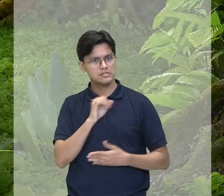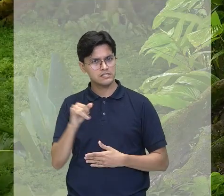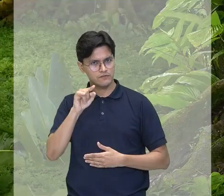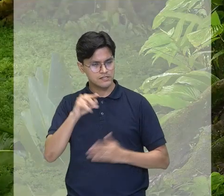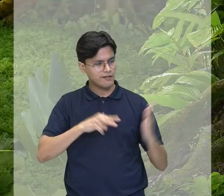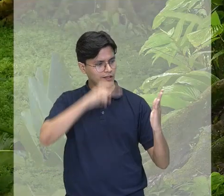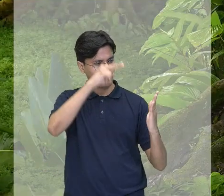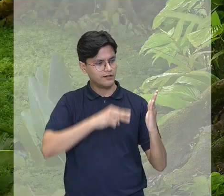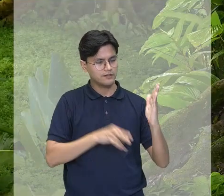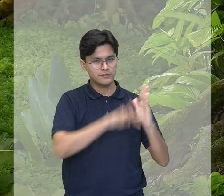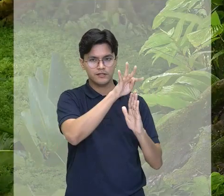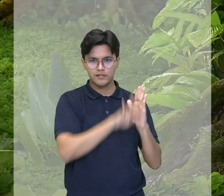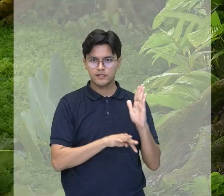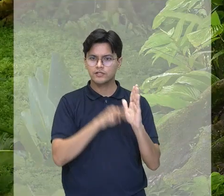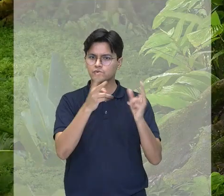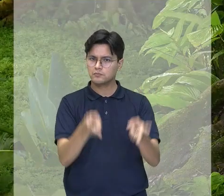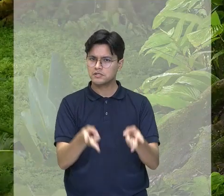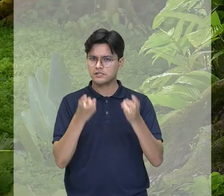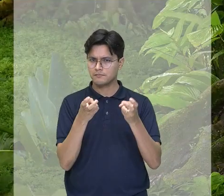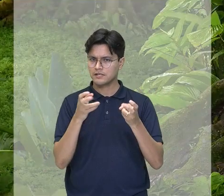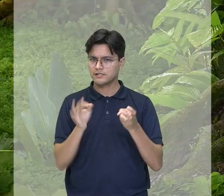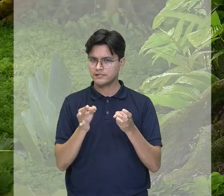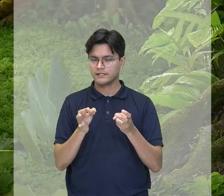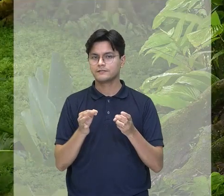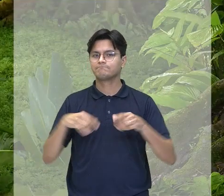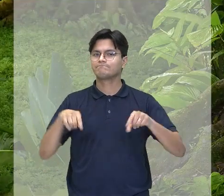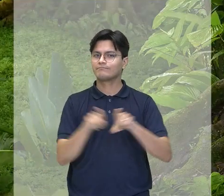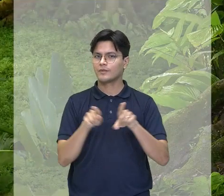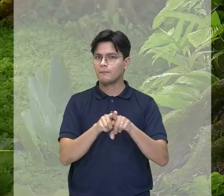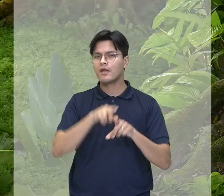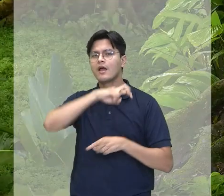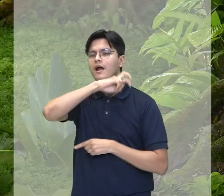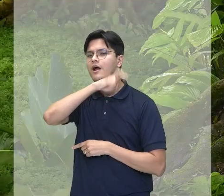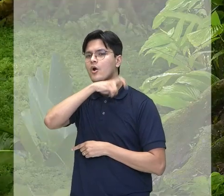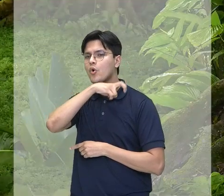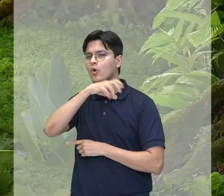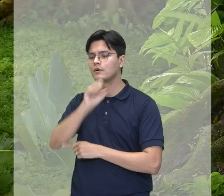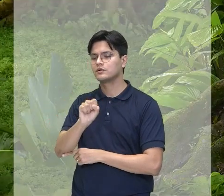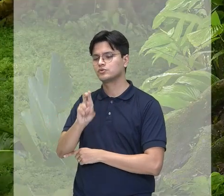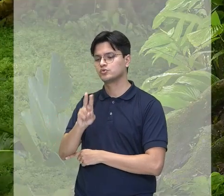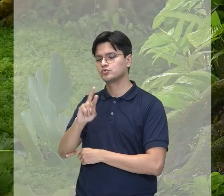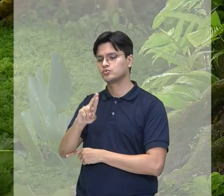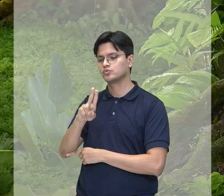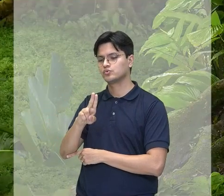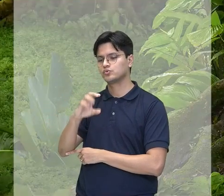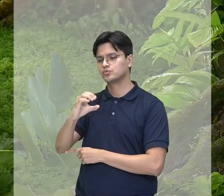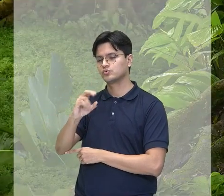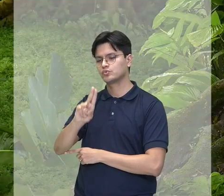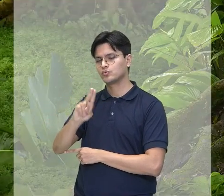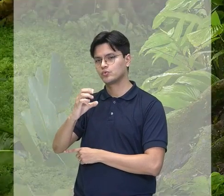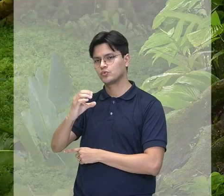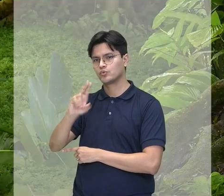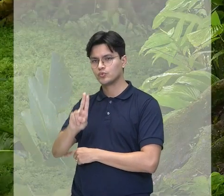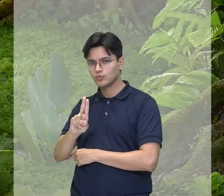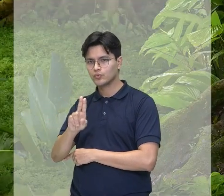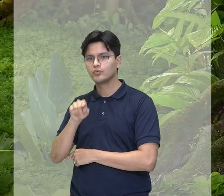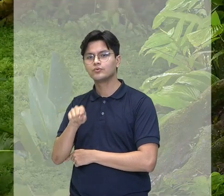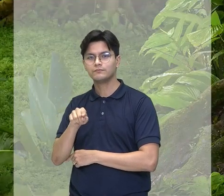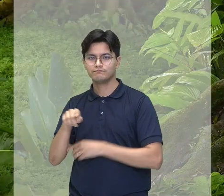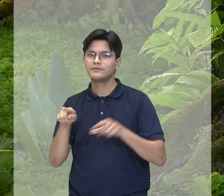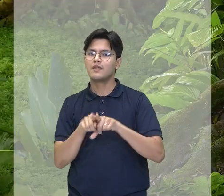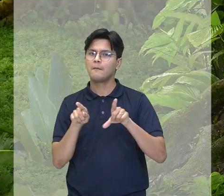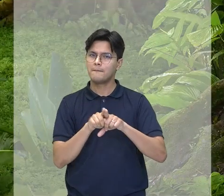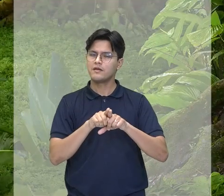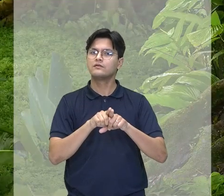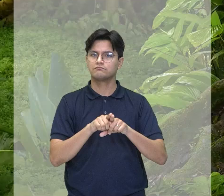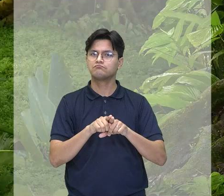né? E a própria cobra, Dona Surucucu, já pode passar essa característica